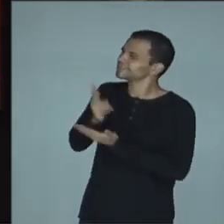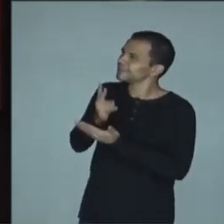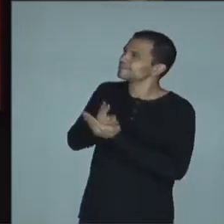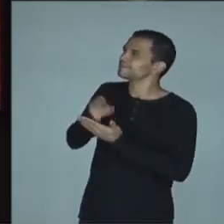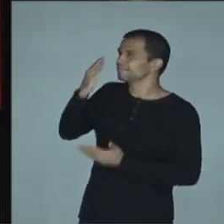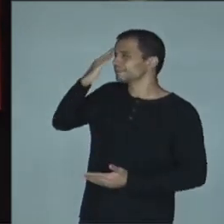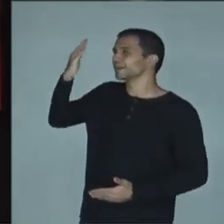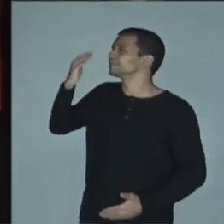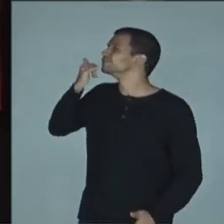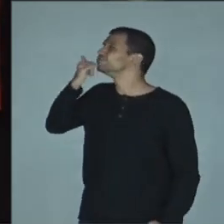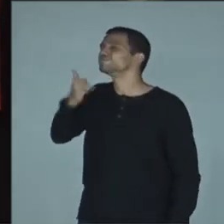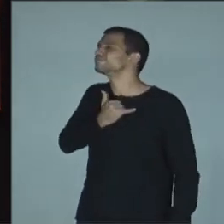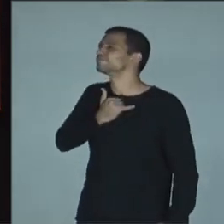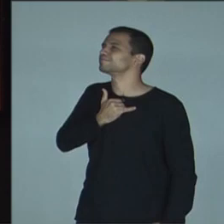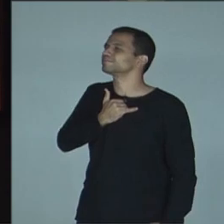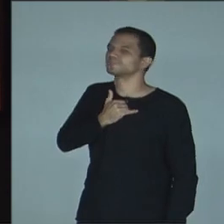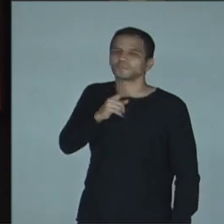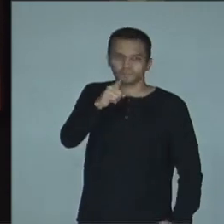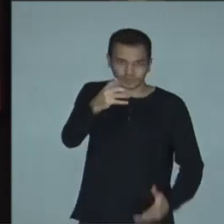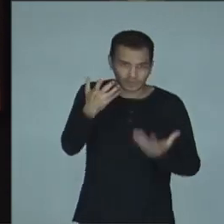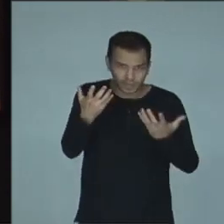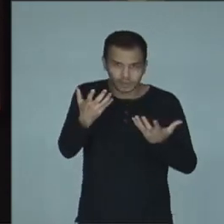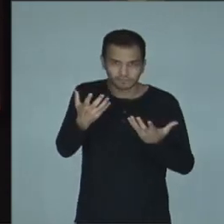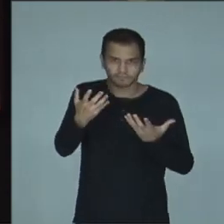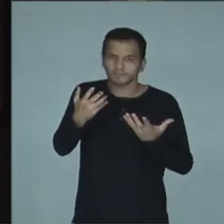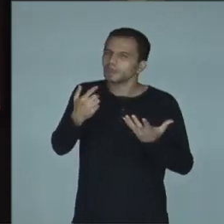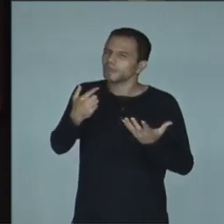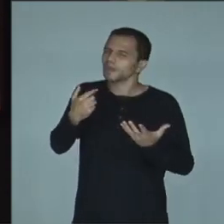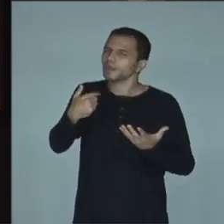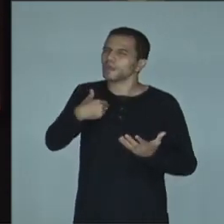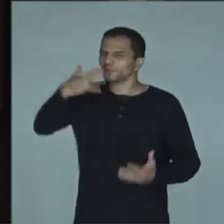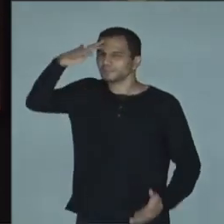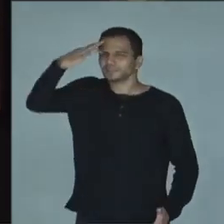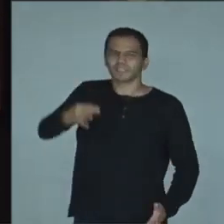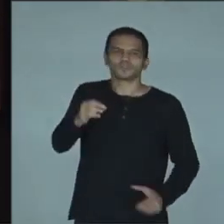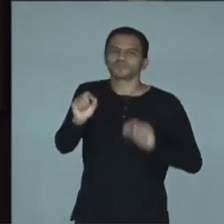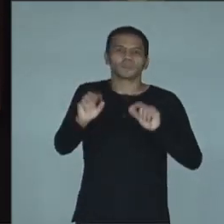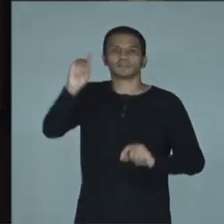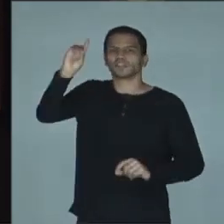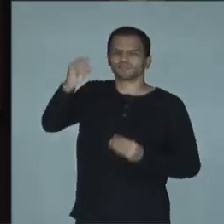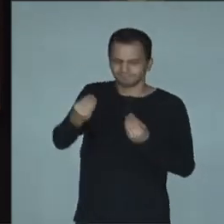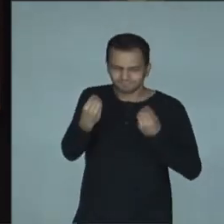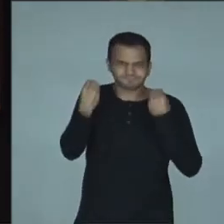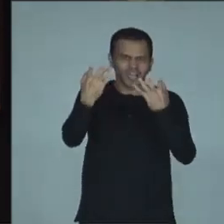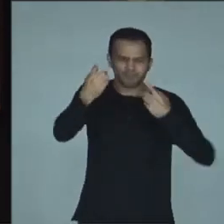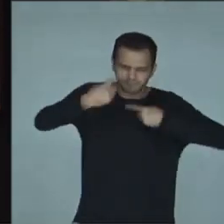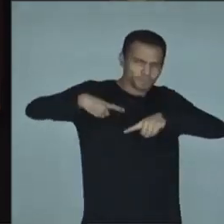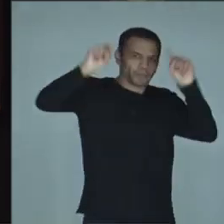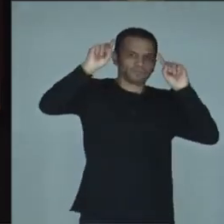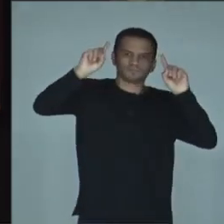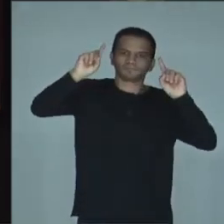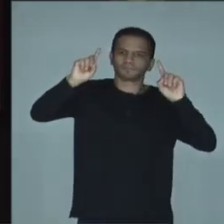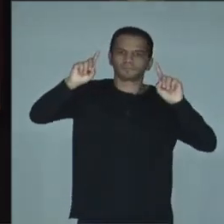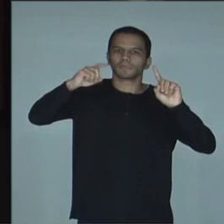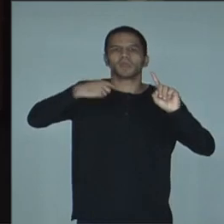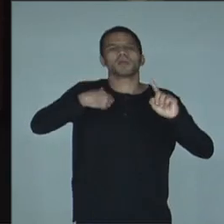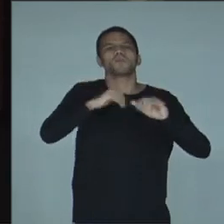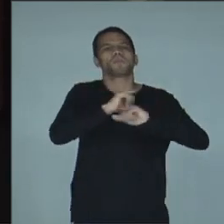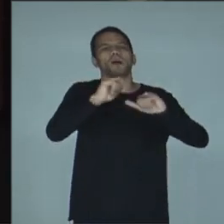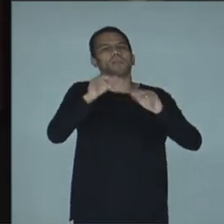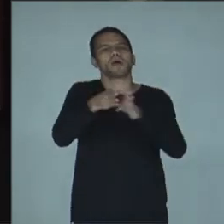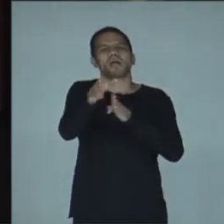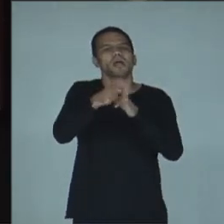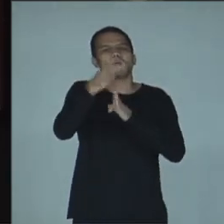você quiser essas três coisas hoje eu te garanto que Deus vai começar uma revolução dentro de você e eu não tô falando aqui para quem